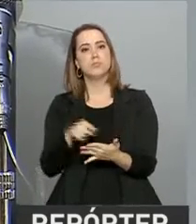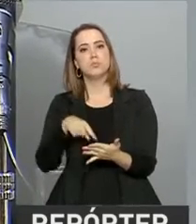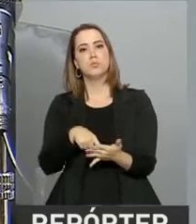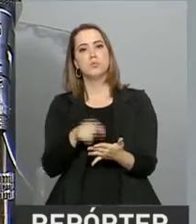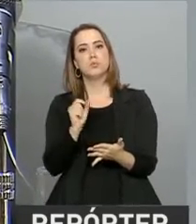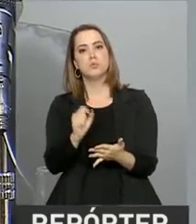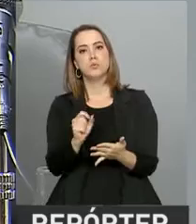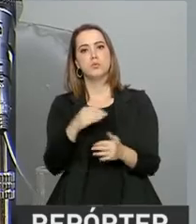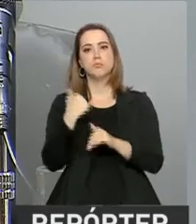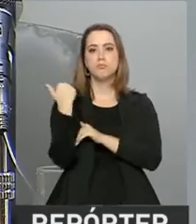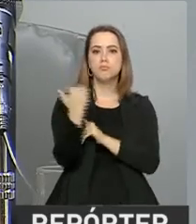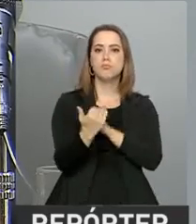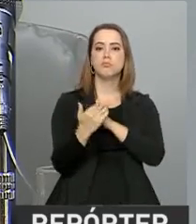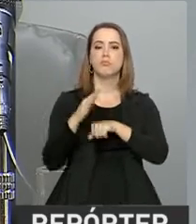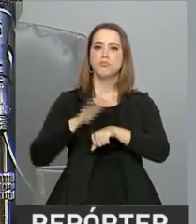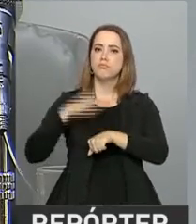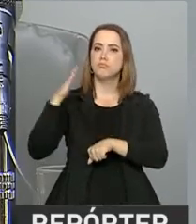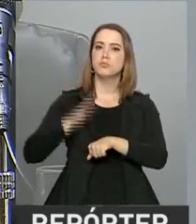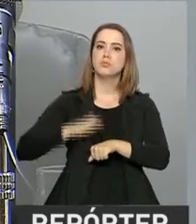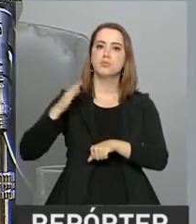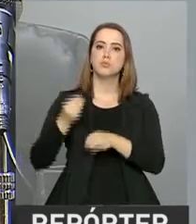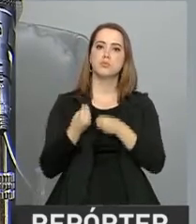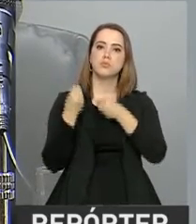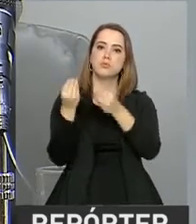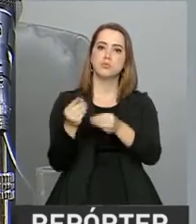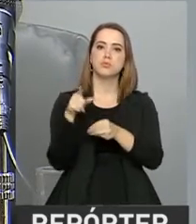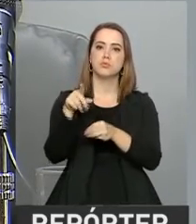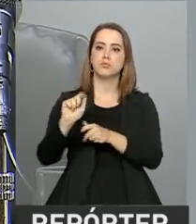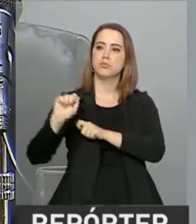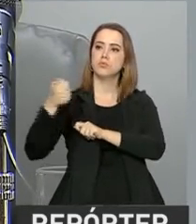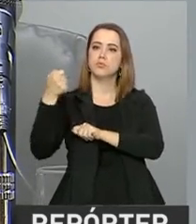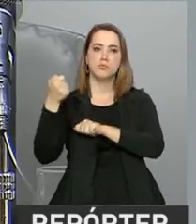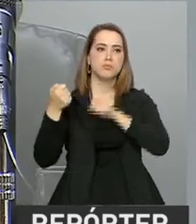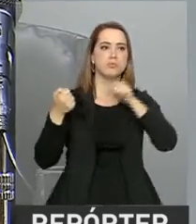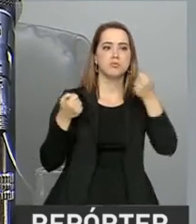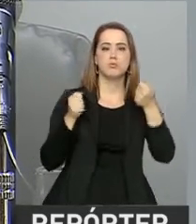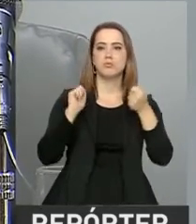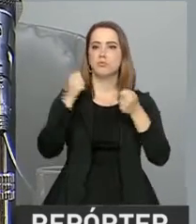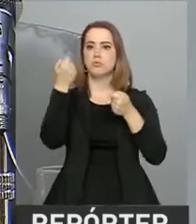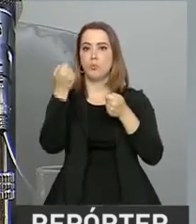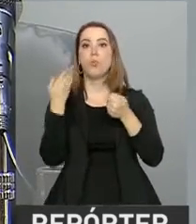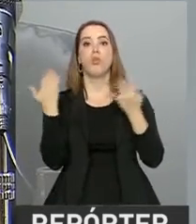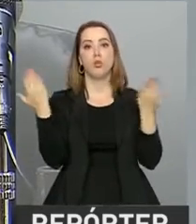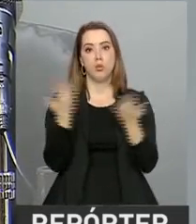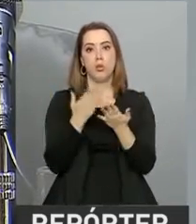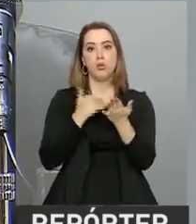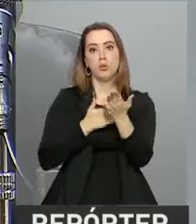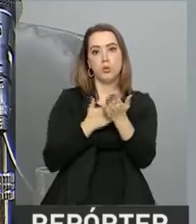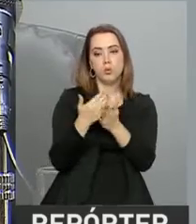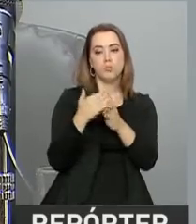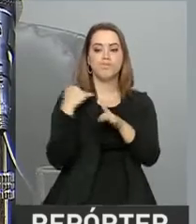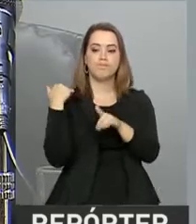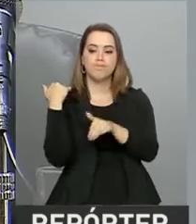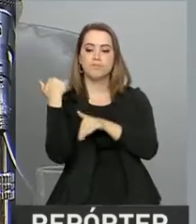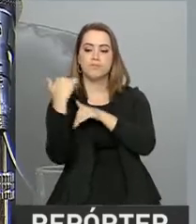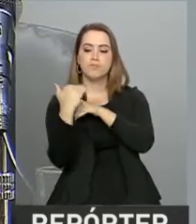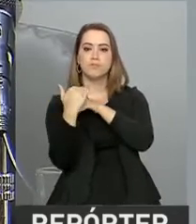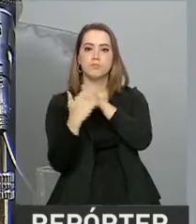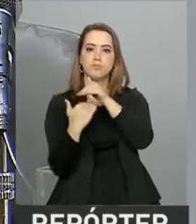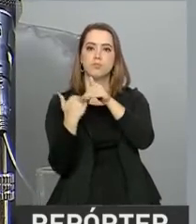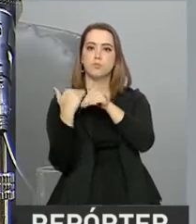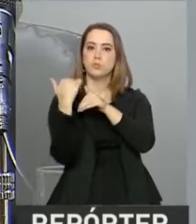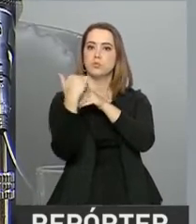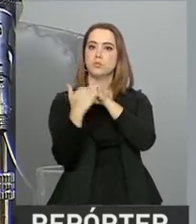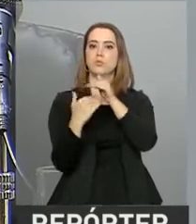que mais e mais dão sinais de que entraram numa tendência, a